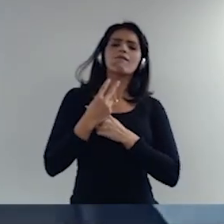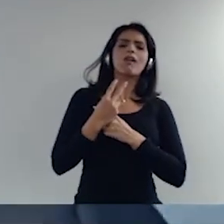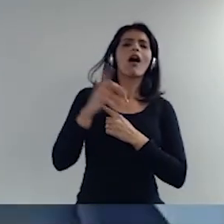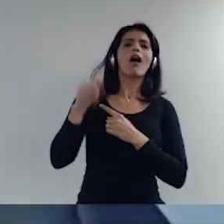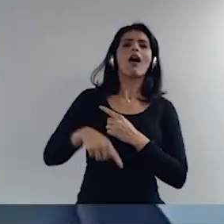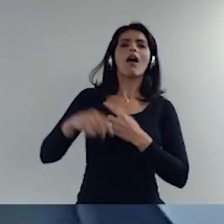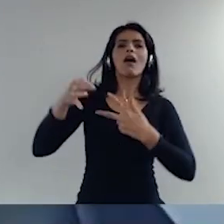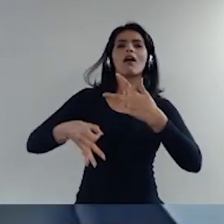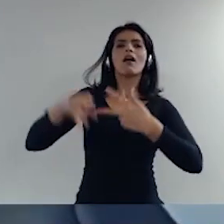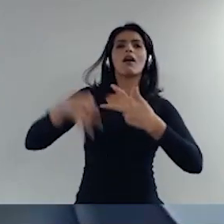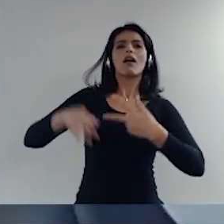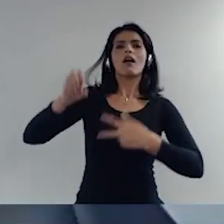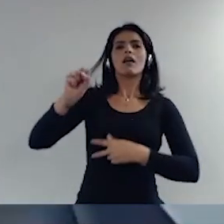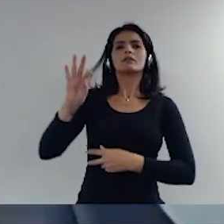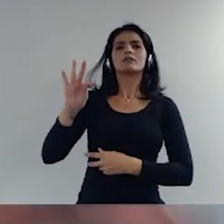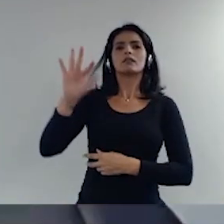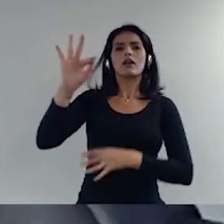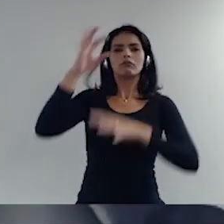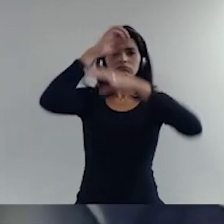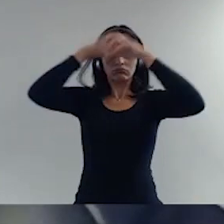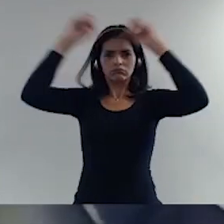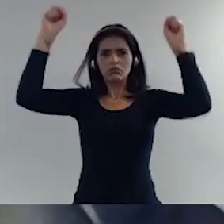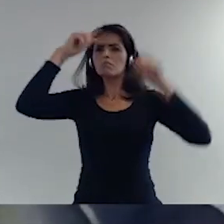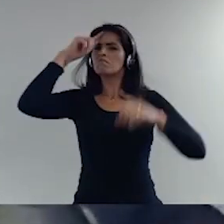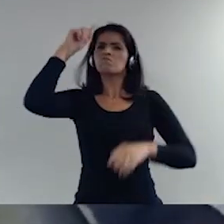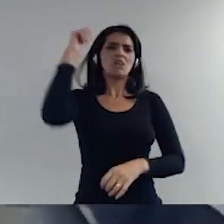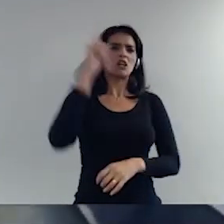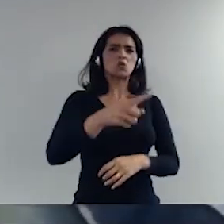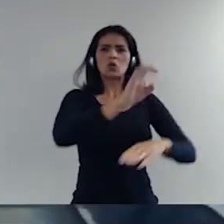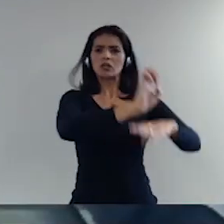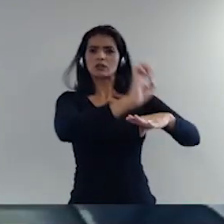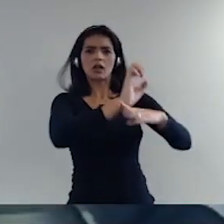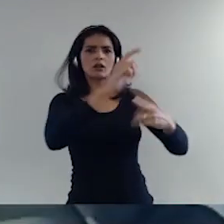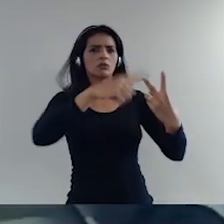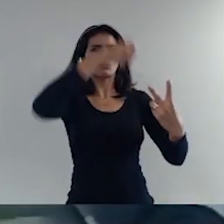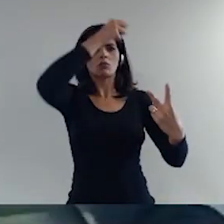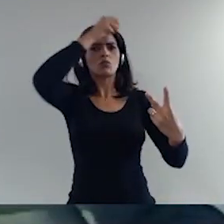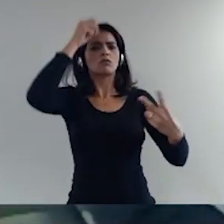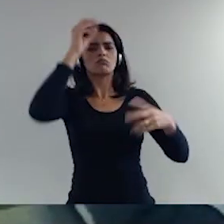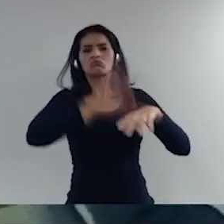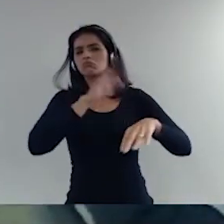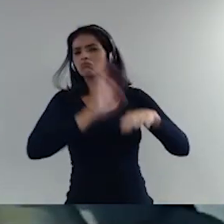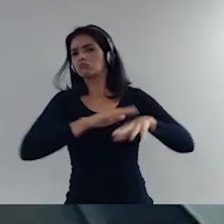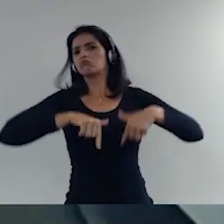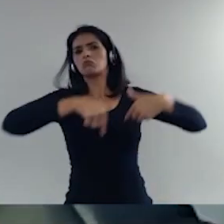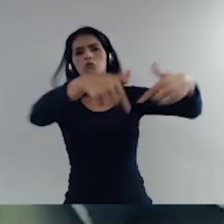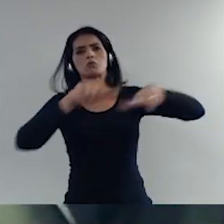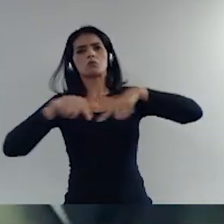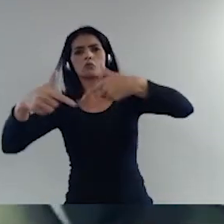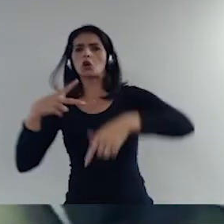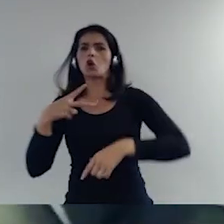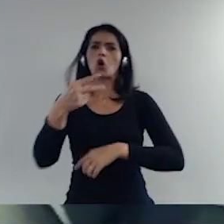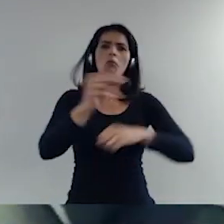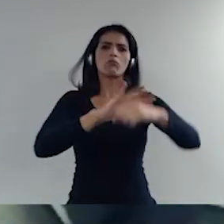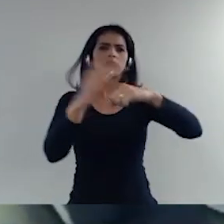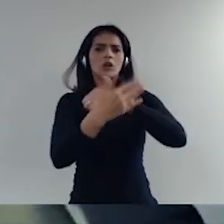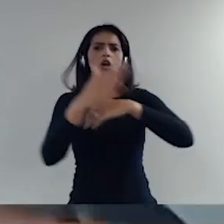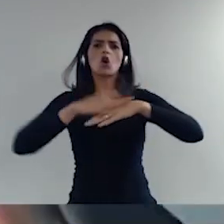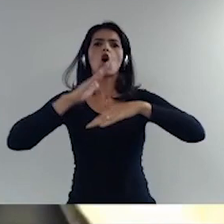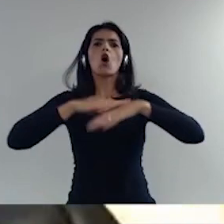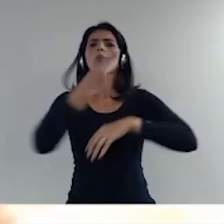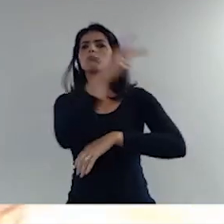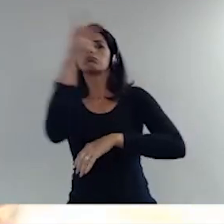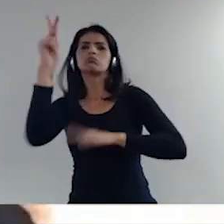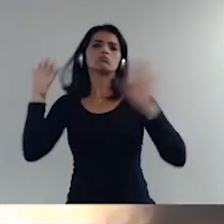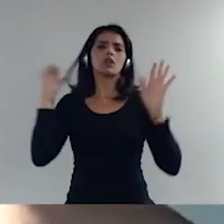o Supremo determinou que estados e municípios combatessem a Covid, que é competência de estados e municípios.